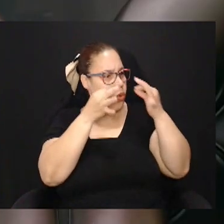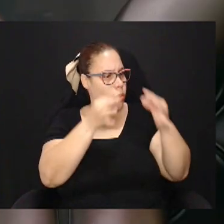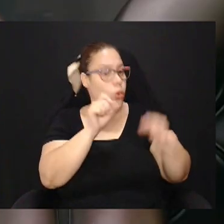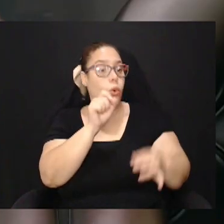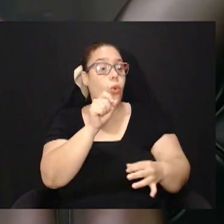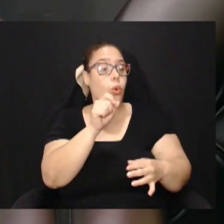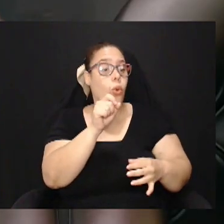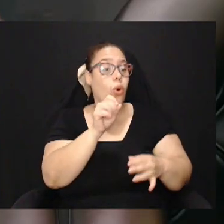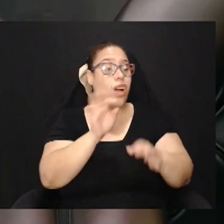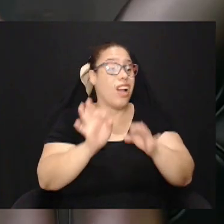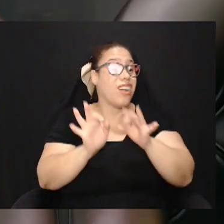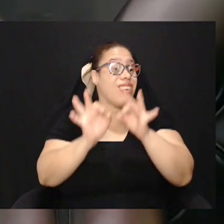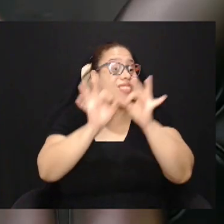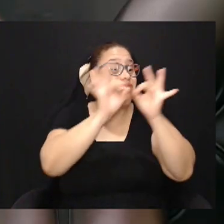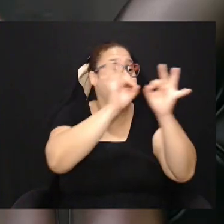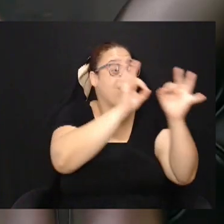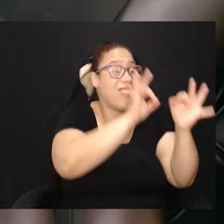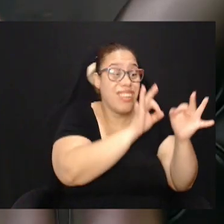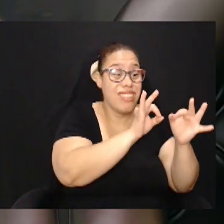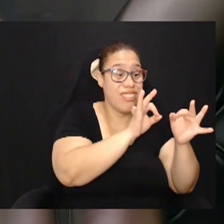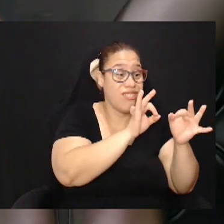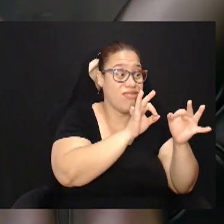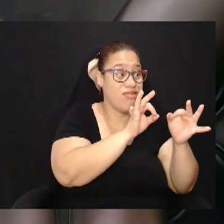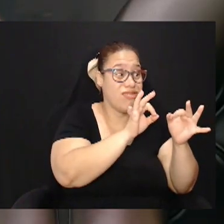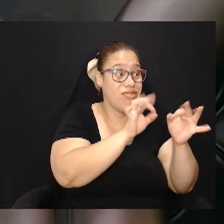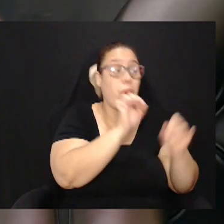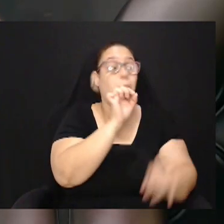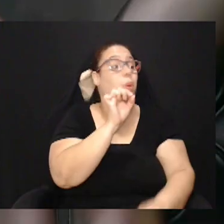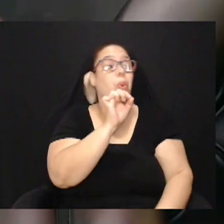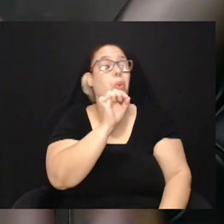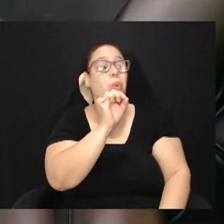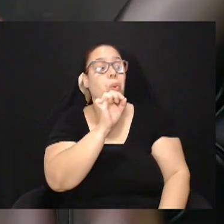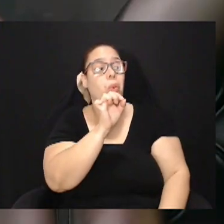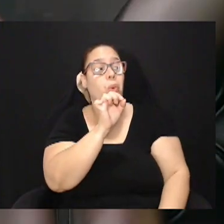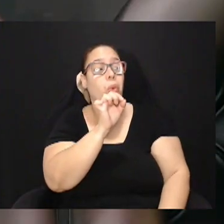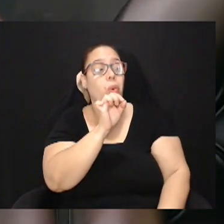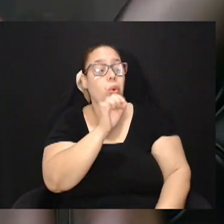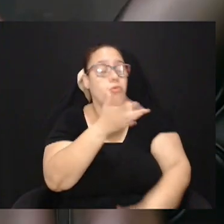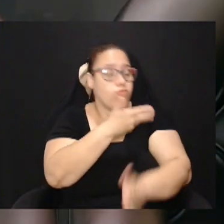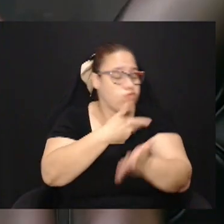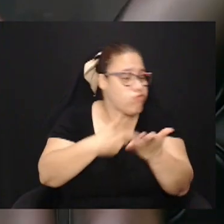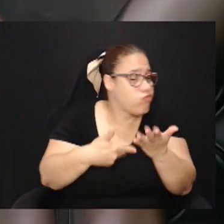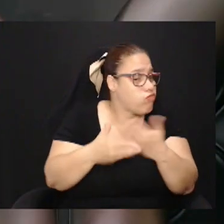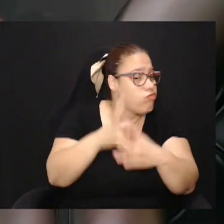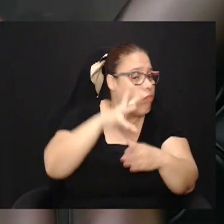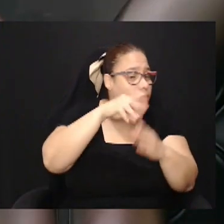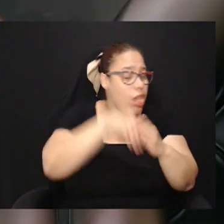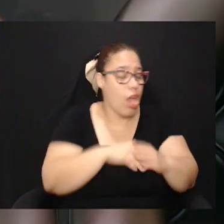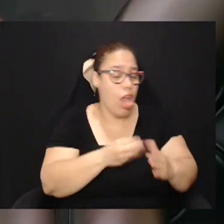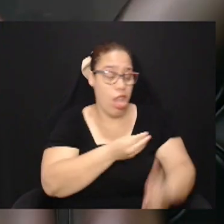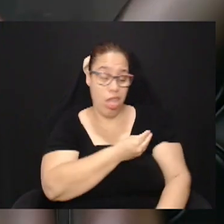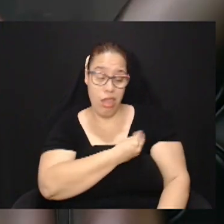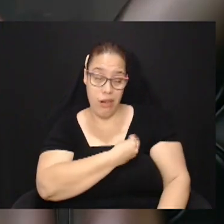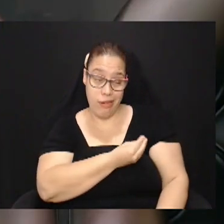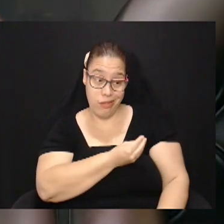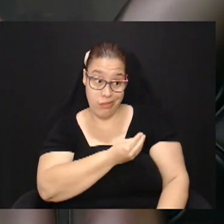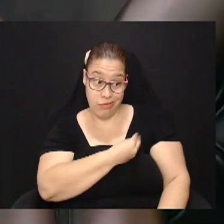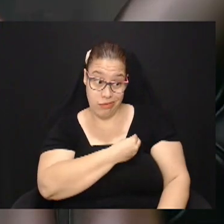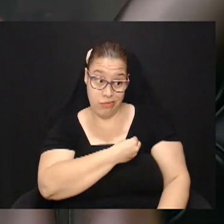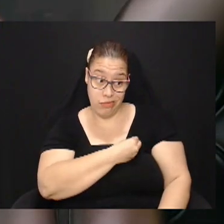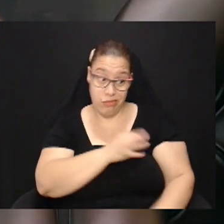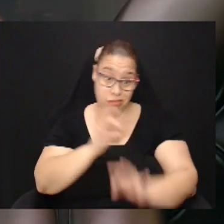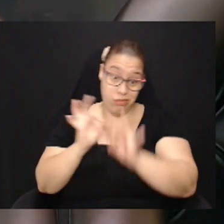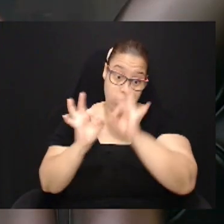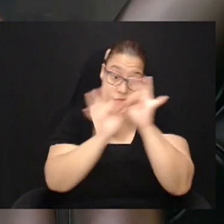consumindo, né? O que elas estão trazendo para a vida delas, o que elas estão trazendo para dentro